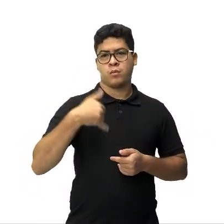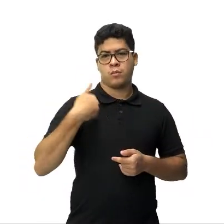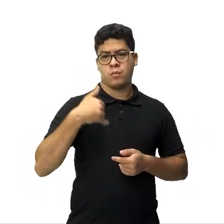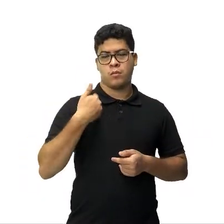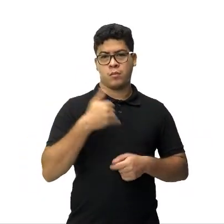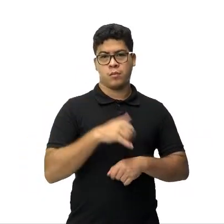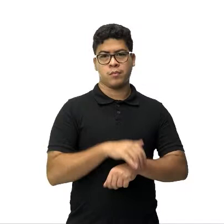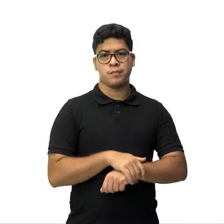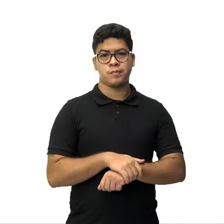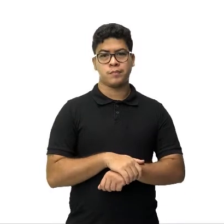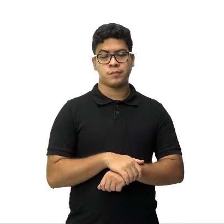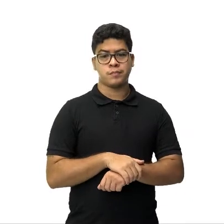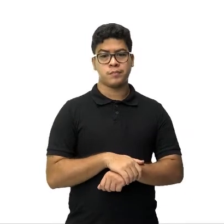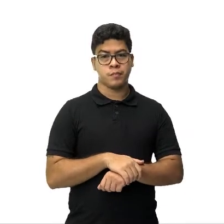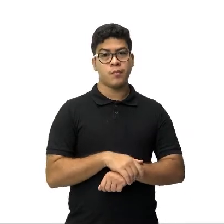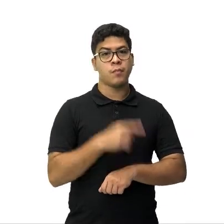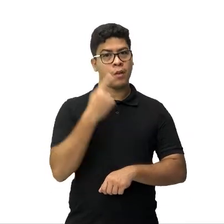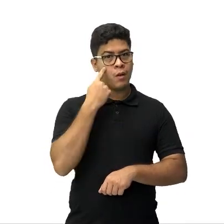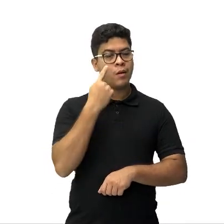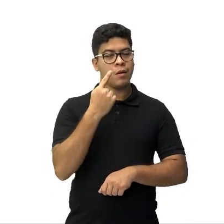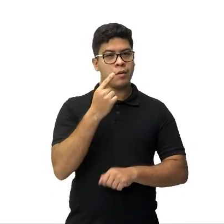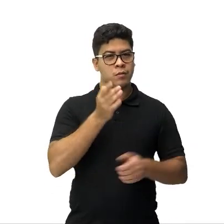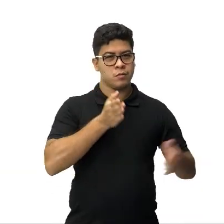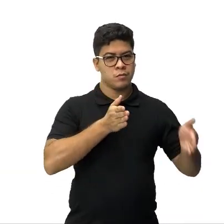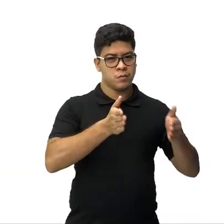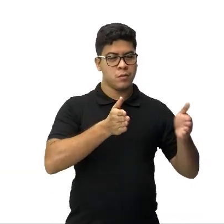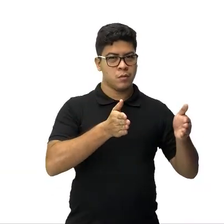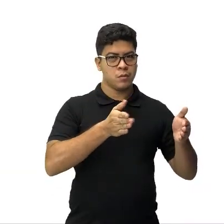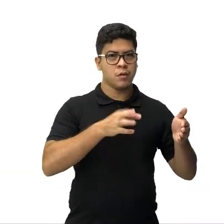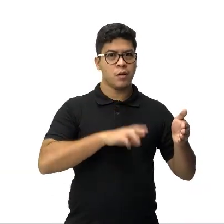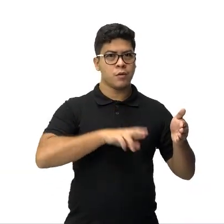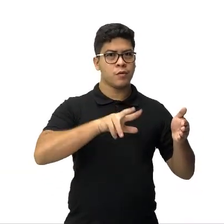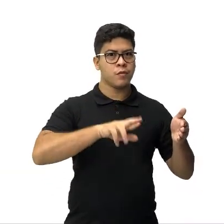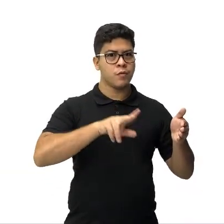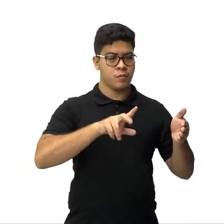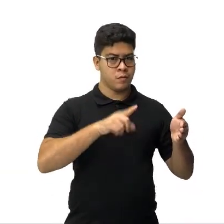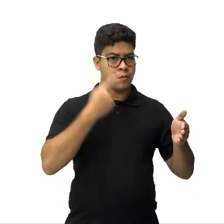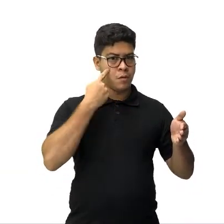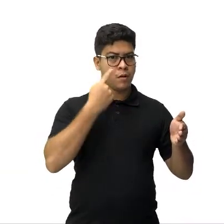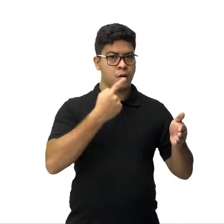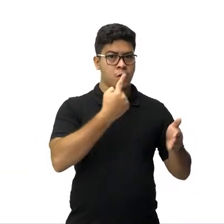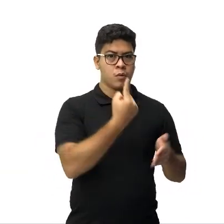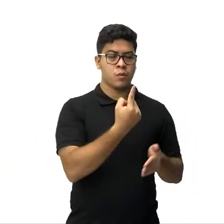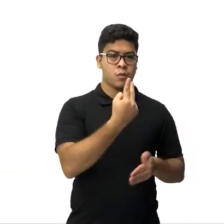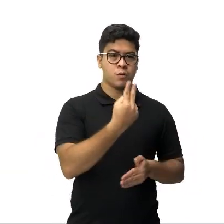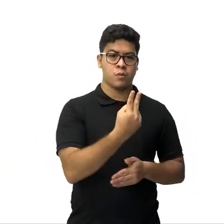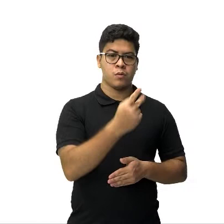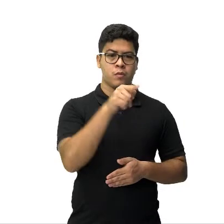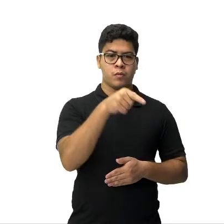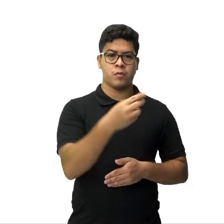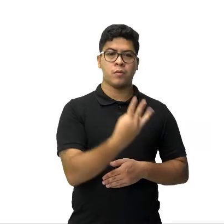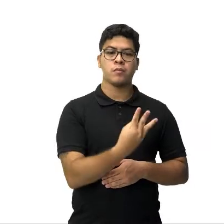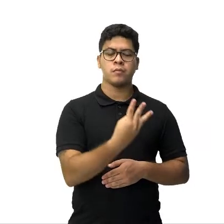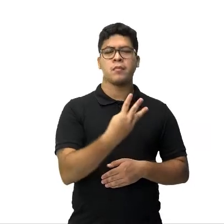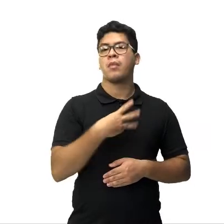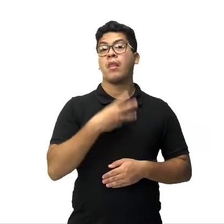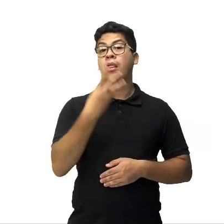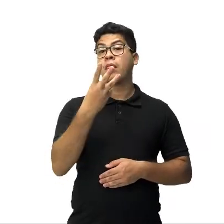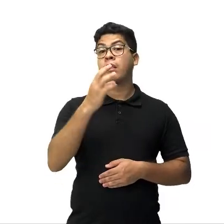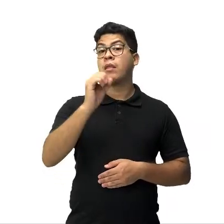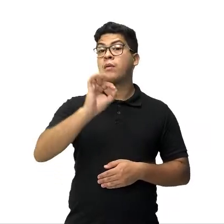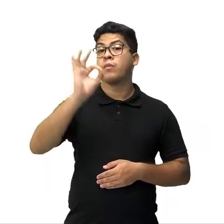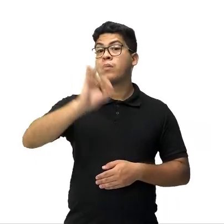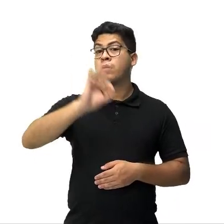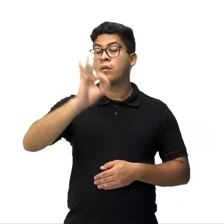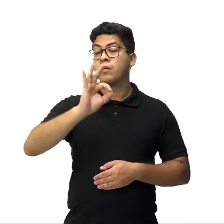os de demais idade. Então, a faixa etária da juventude está mais aí ligada ao consumo de álcool. 30% dos